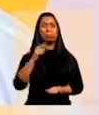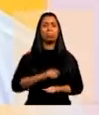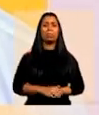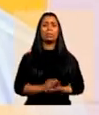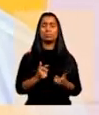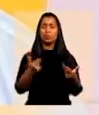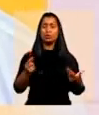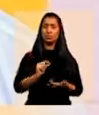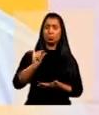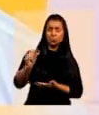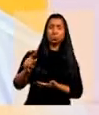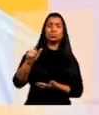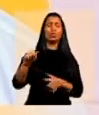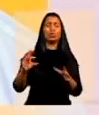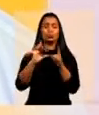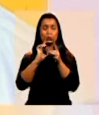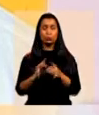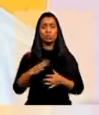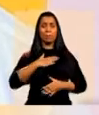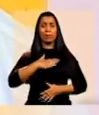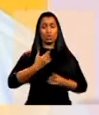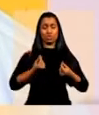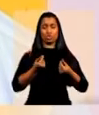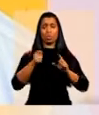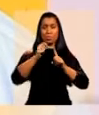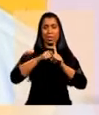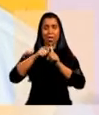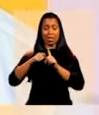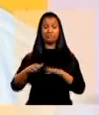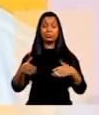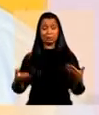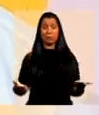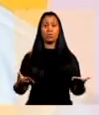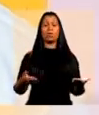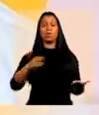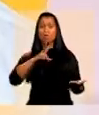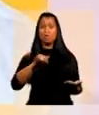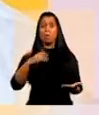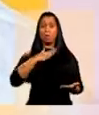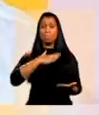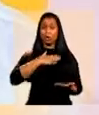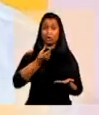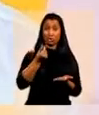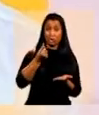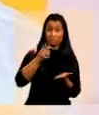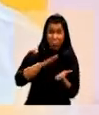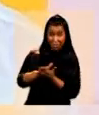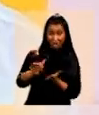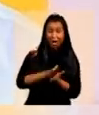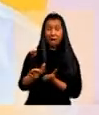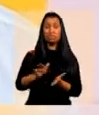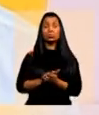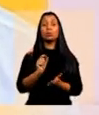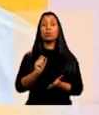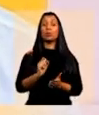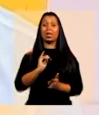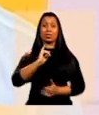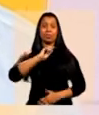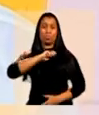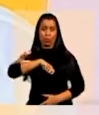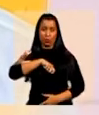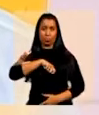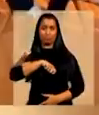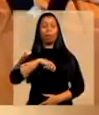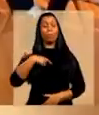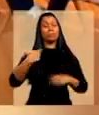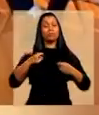investimentos, eles fazem parte do meu orçamento mensal. Então, eu levo o meu investimento como um imposto, algo